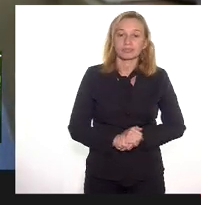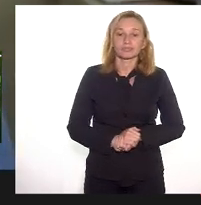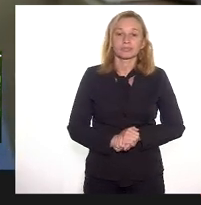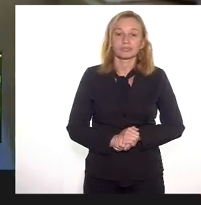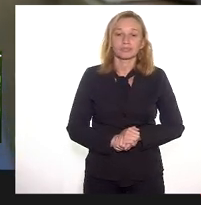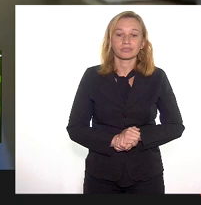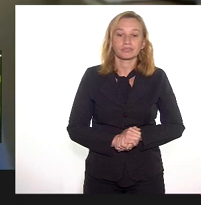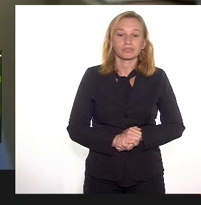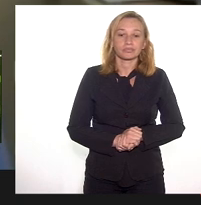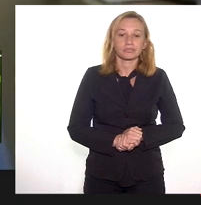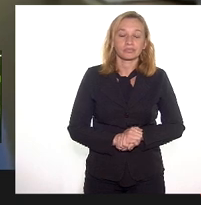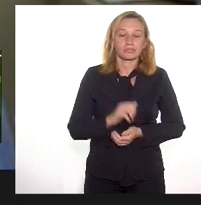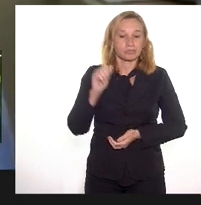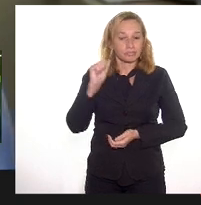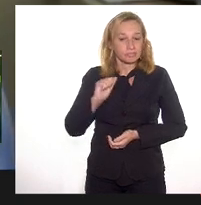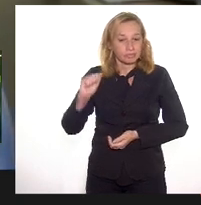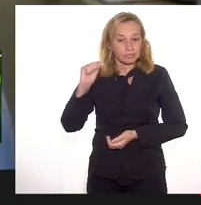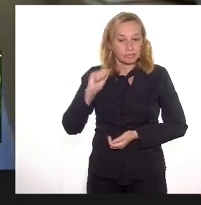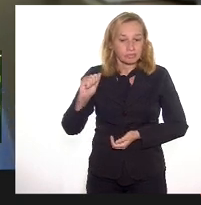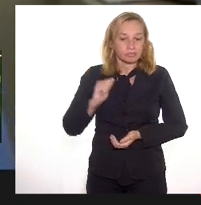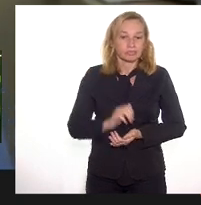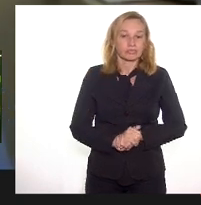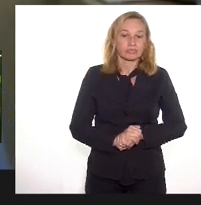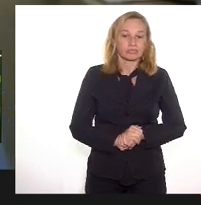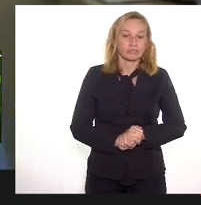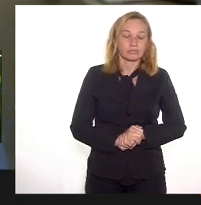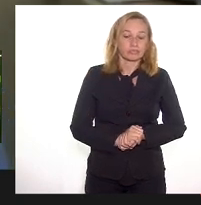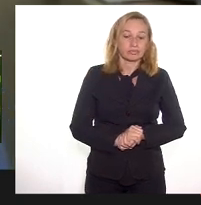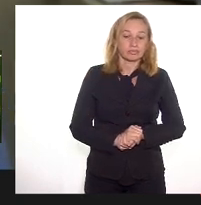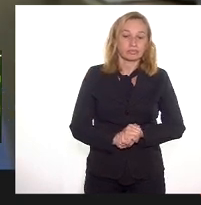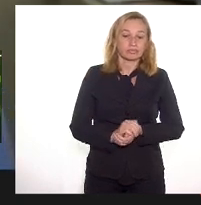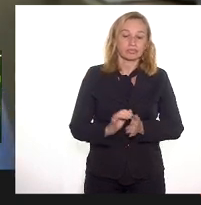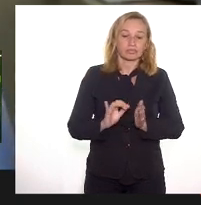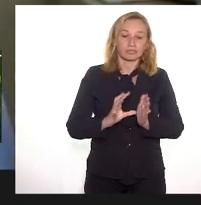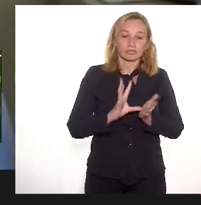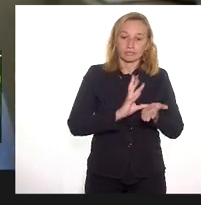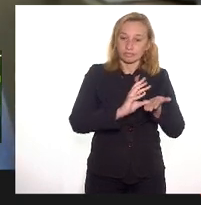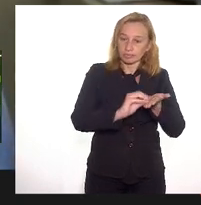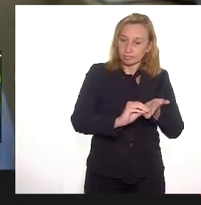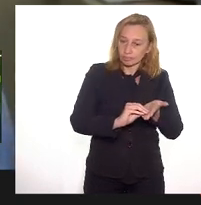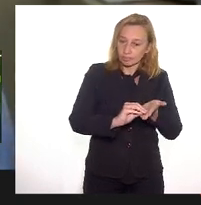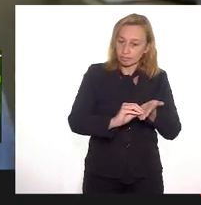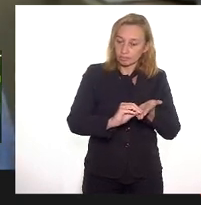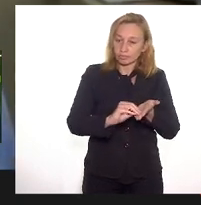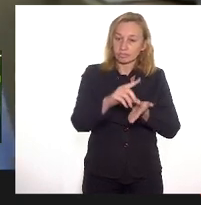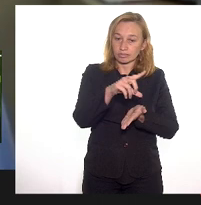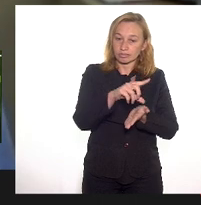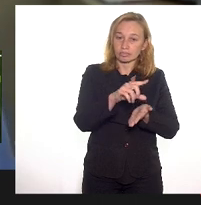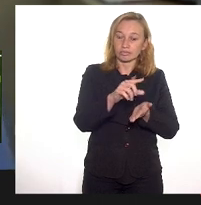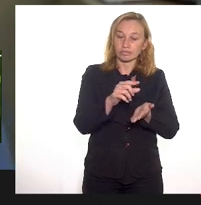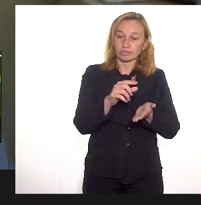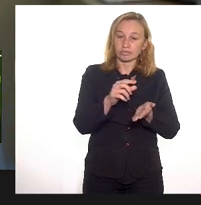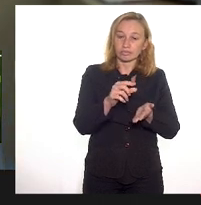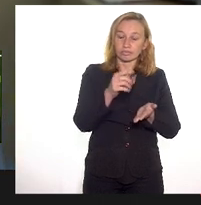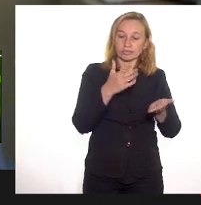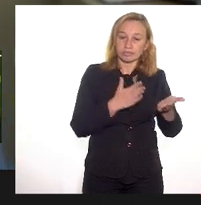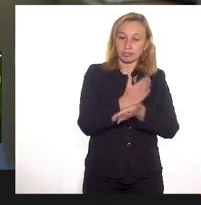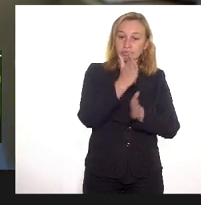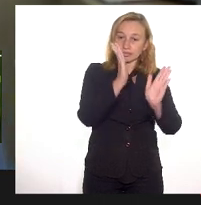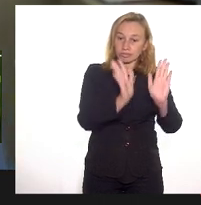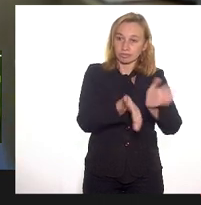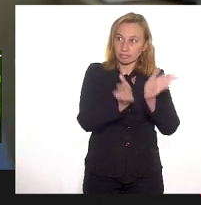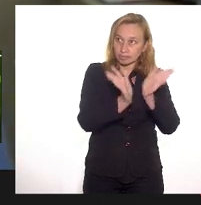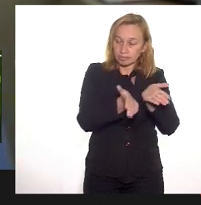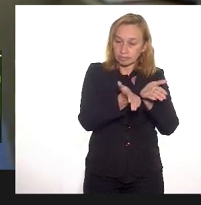pedindo a assessoria que lance em ata o que foi decidido hoje, né, sobre,